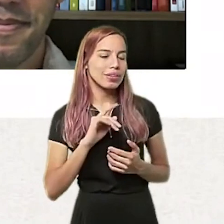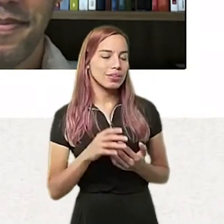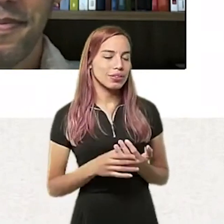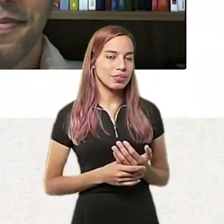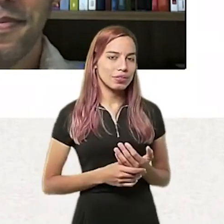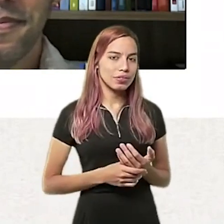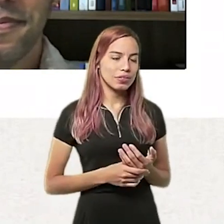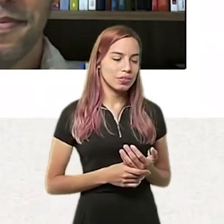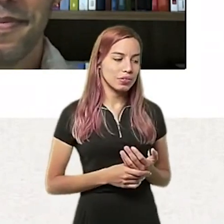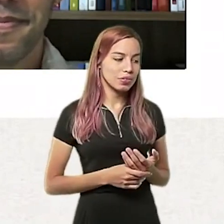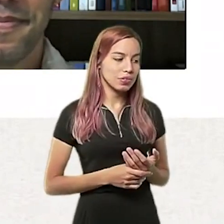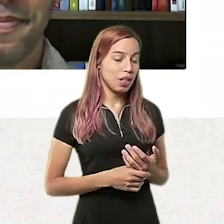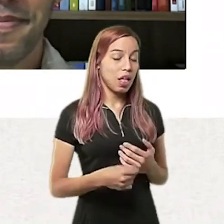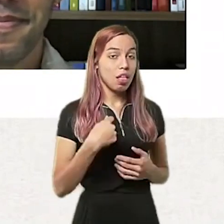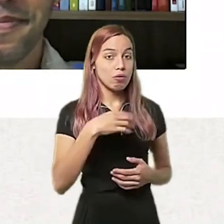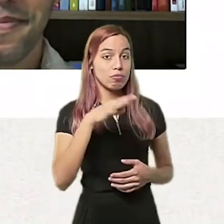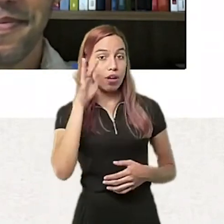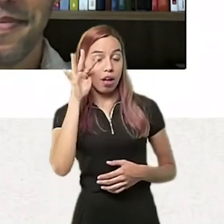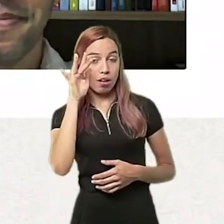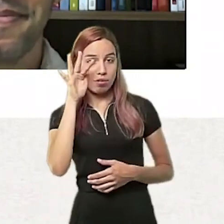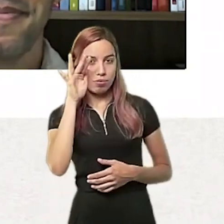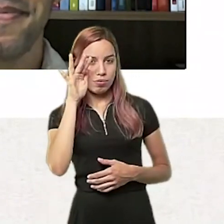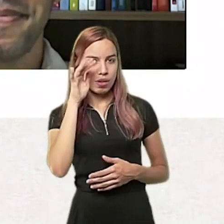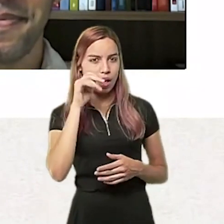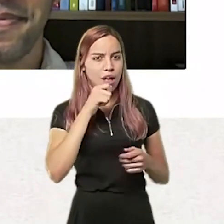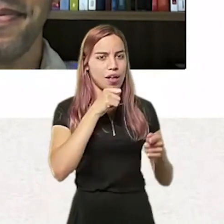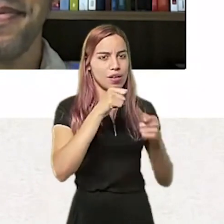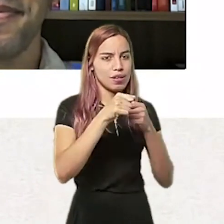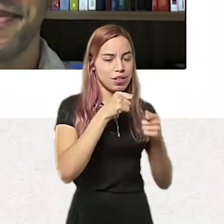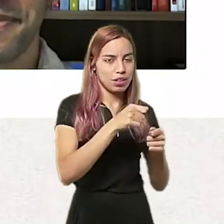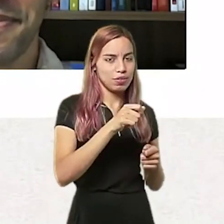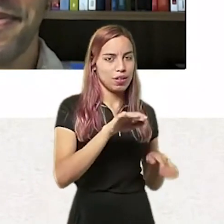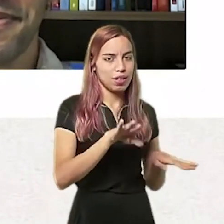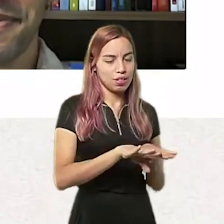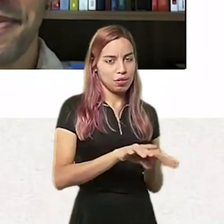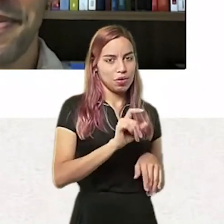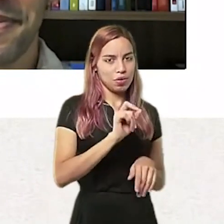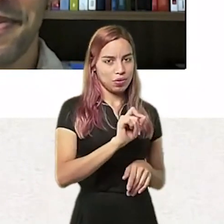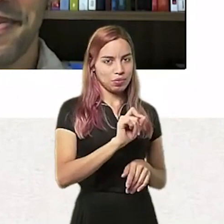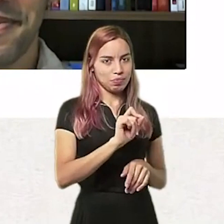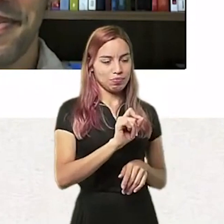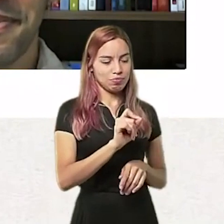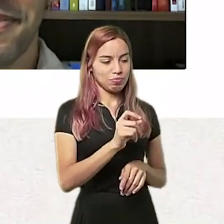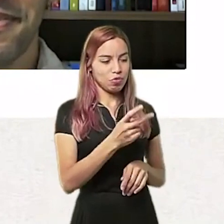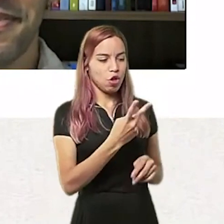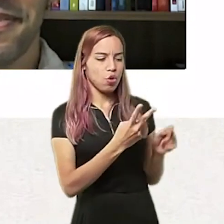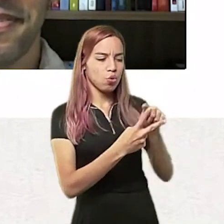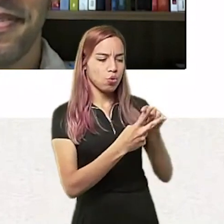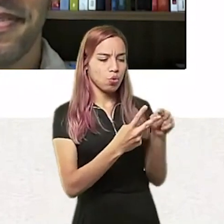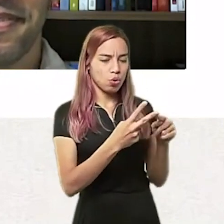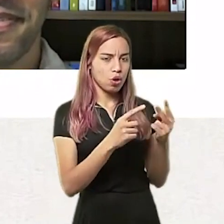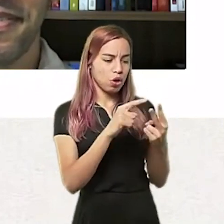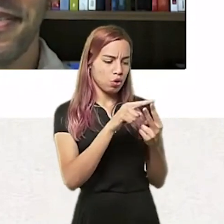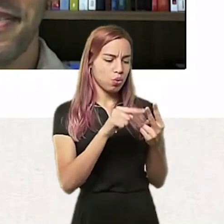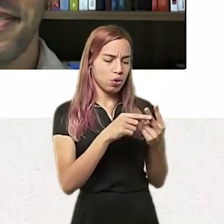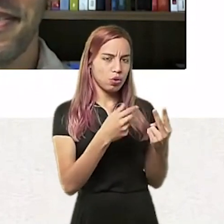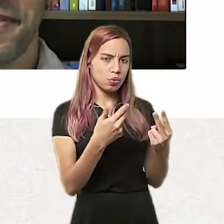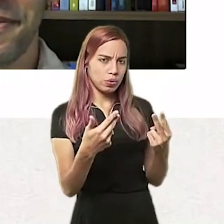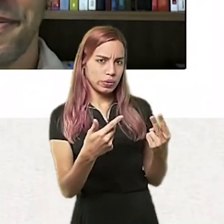Eu assisti a entrevista também, a gente vai falar do conto. 2 pontos me chamaram a atenção, que eu quero que você comente.